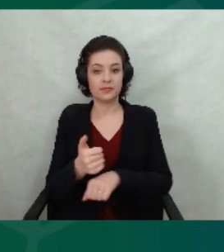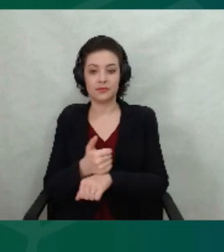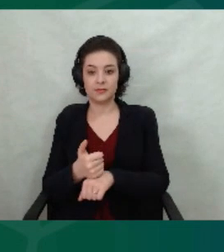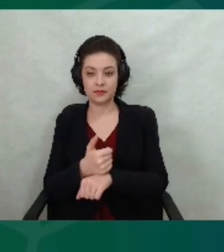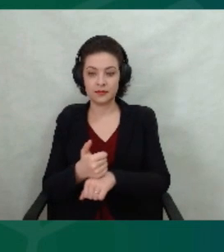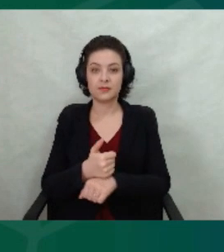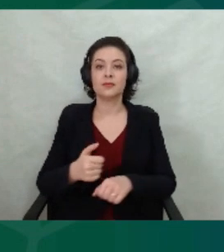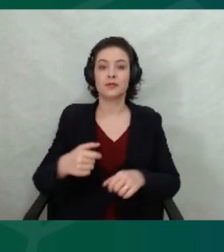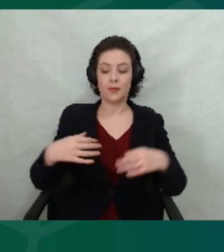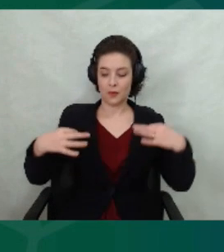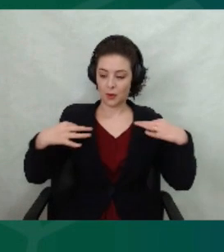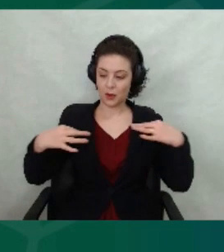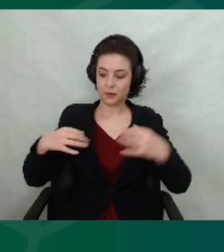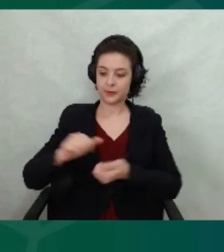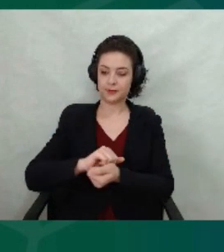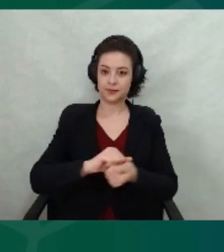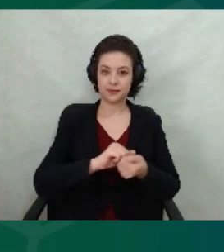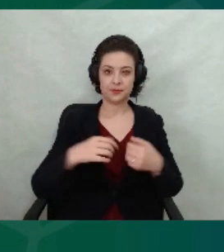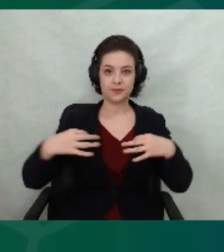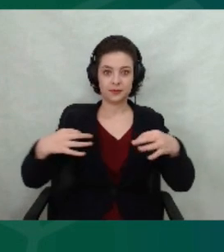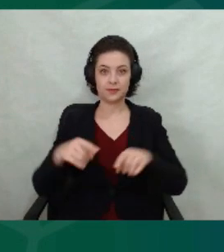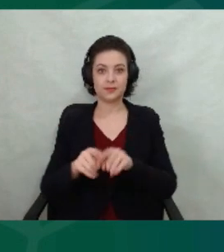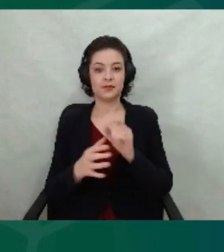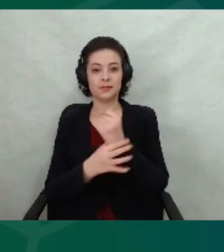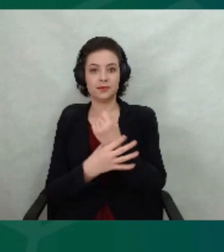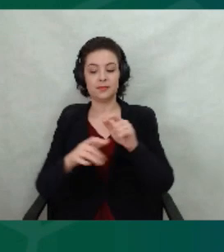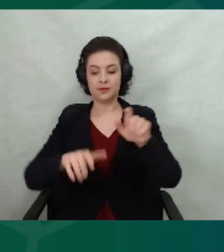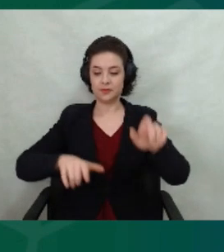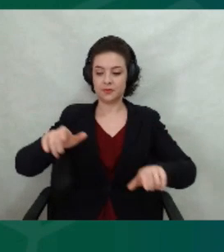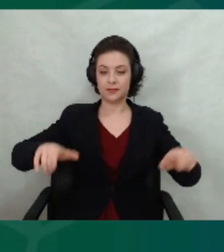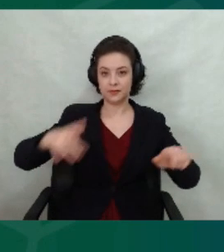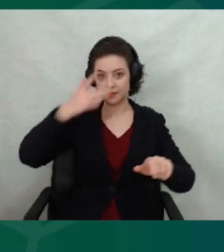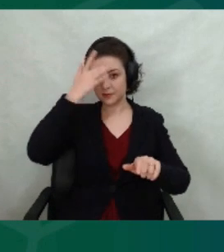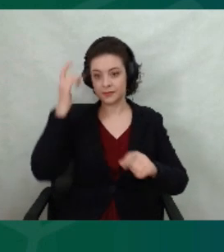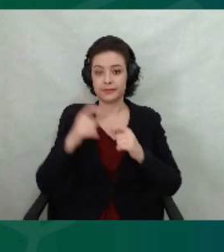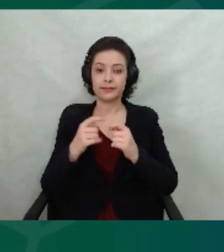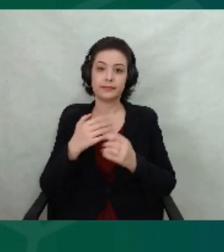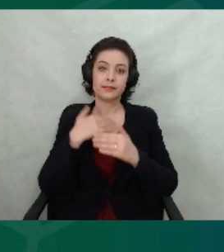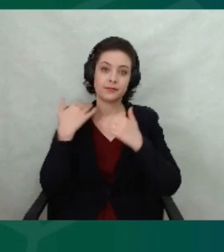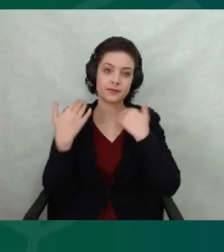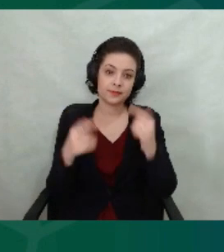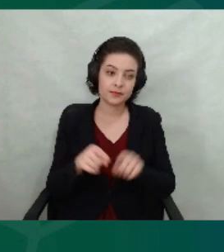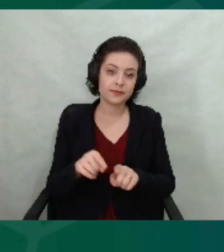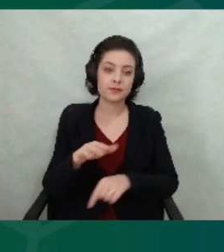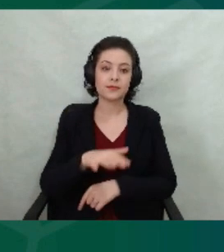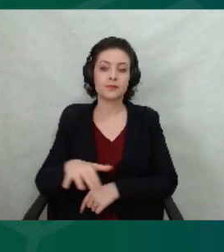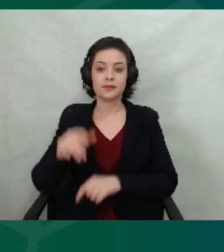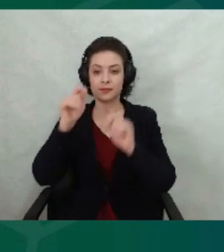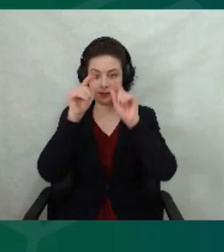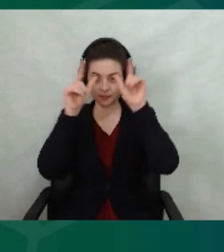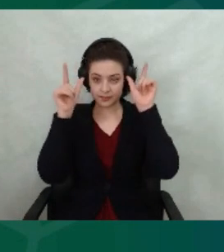lavanderia, os seguranças, os médicos que nós perdemos, os colegas da enfermagem,